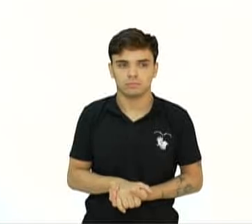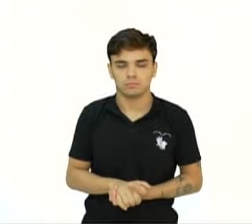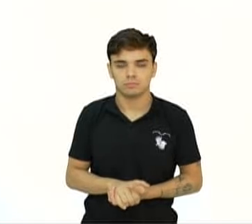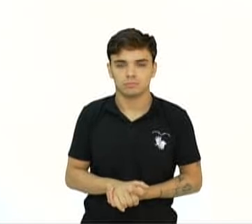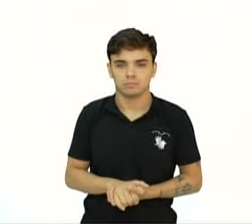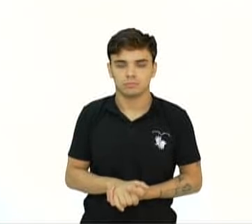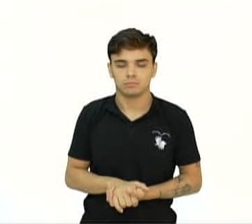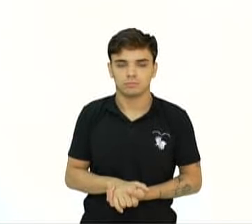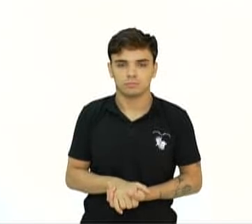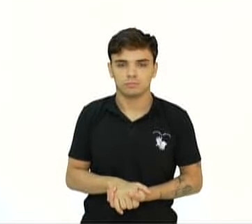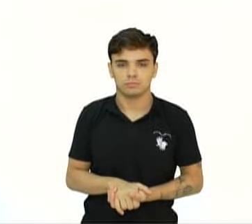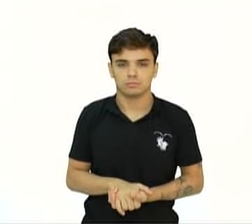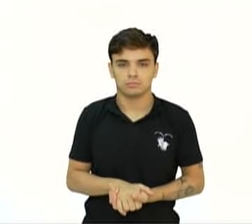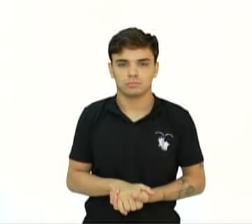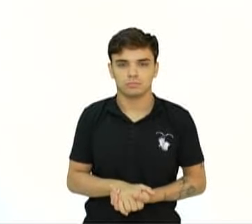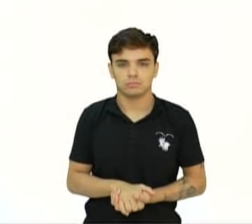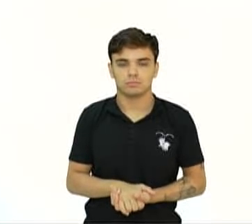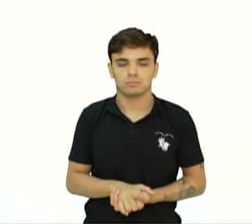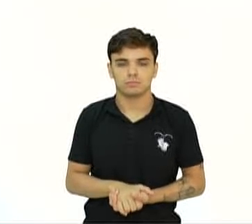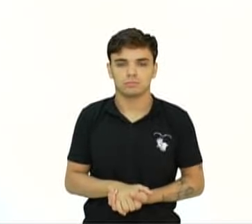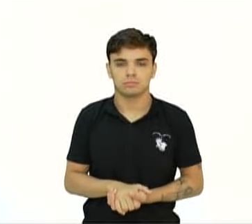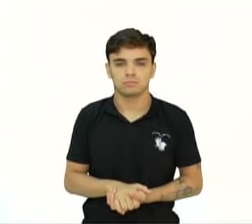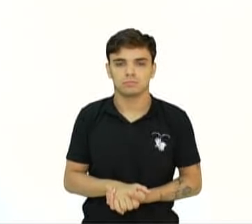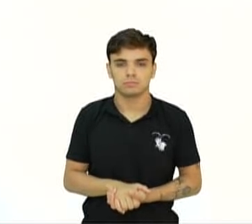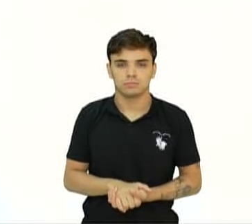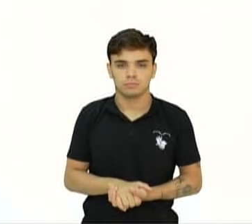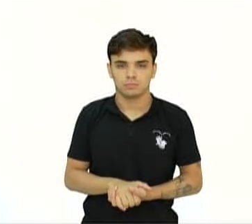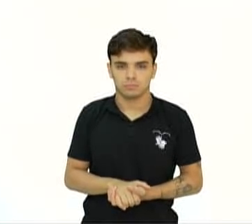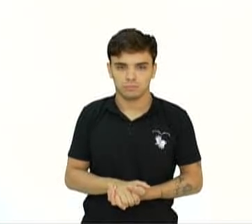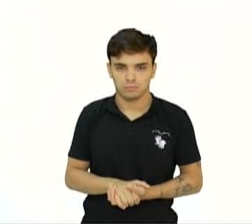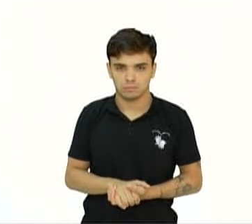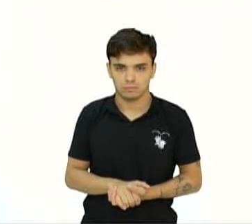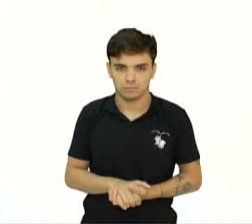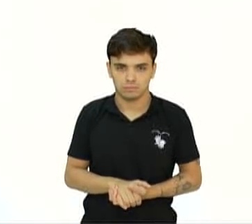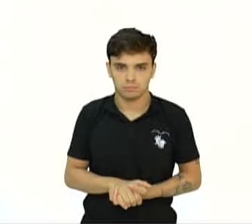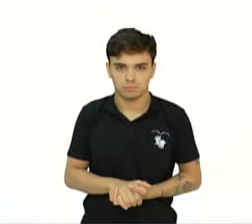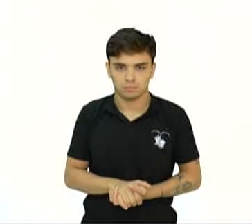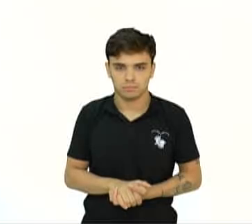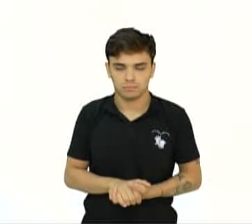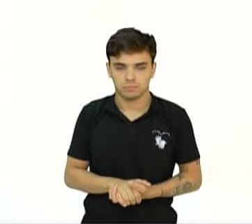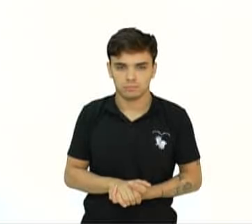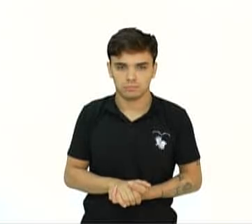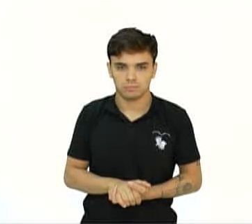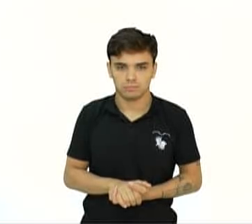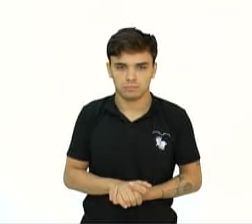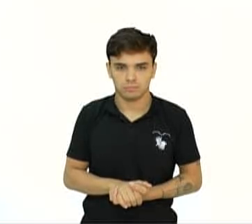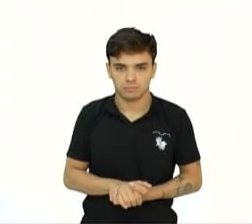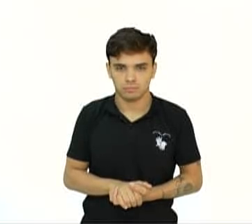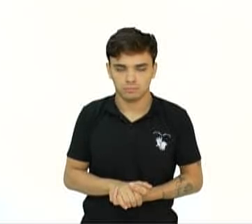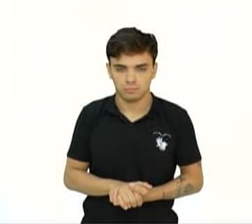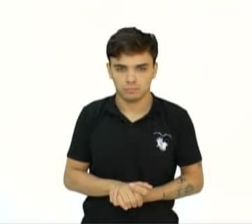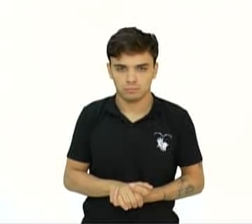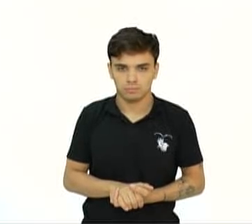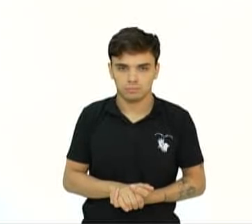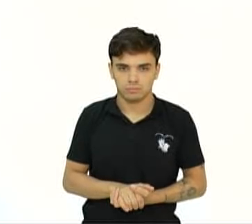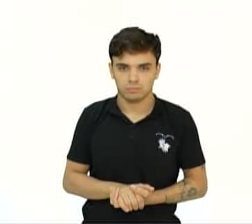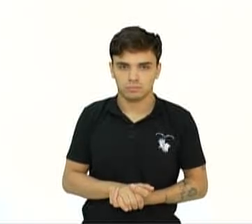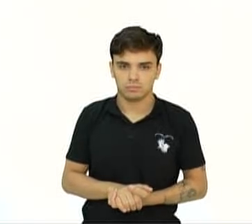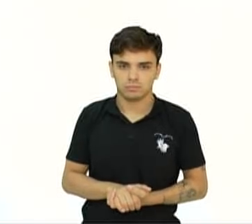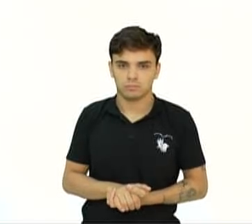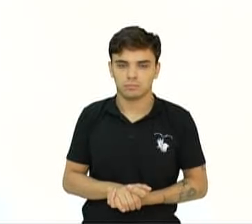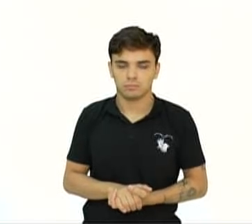American celebrities. He has already painted pictures for personalities like Michael Jackson, Madonna and